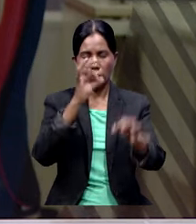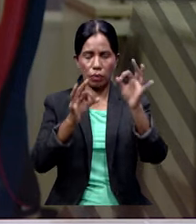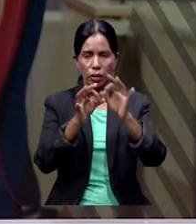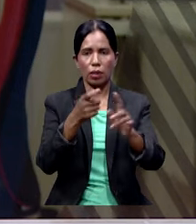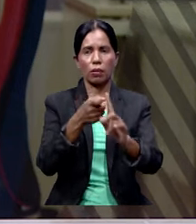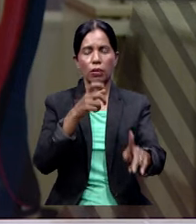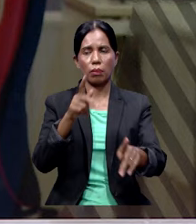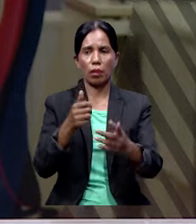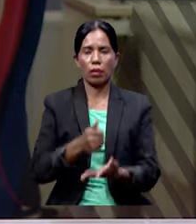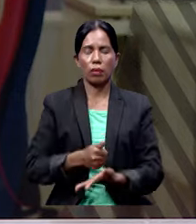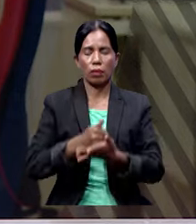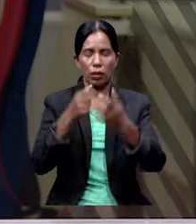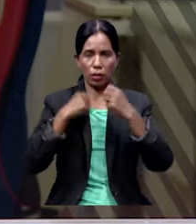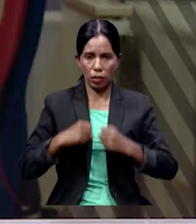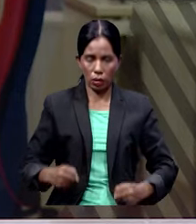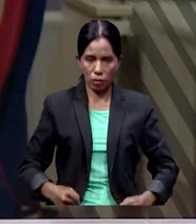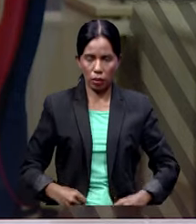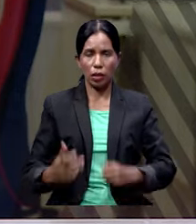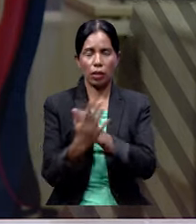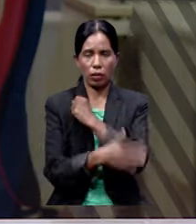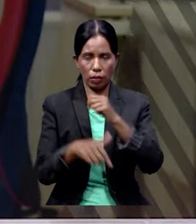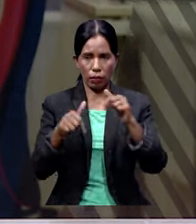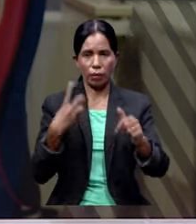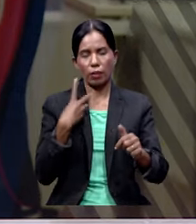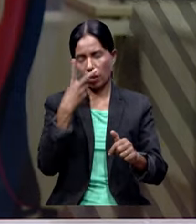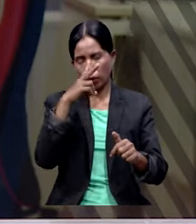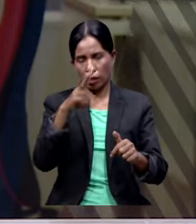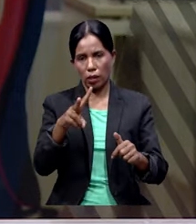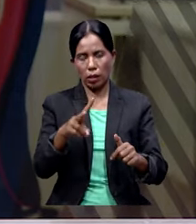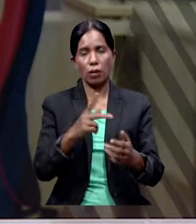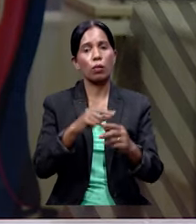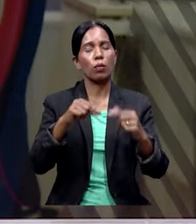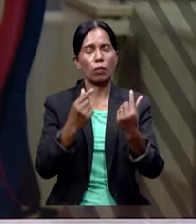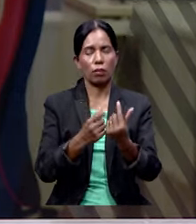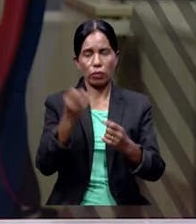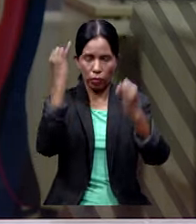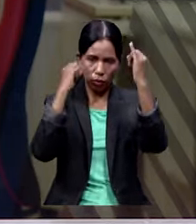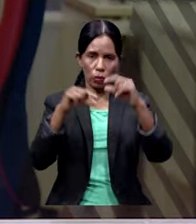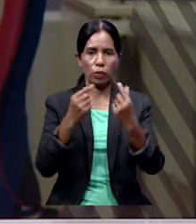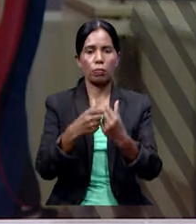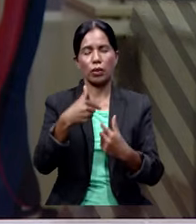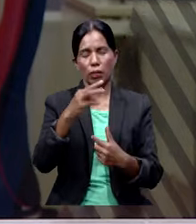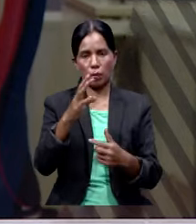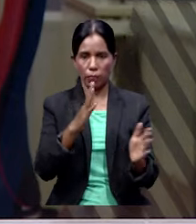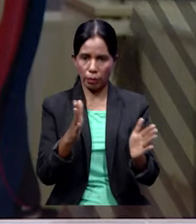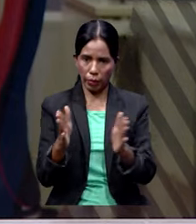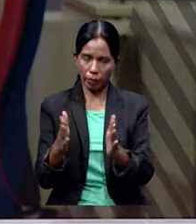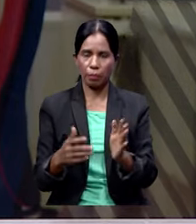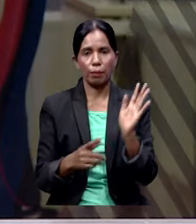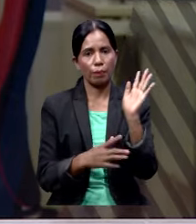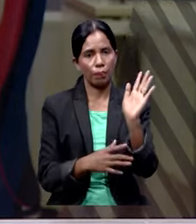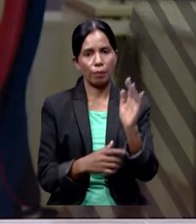povo batendimento saúde e a nação ne. Tirmei acompanha pacote informação ne be equipa GMN preparona.